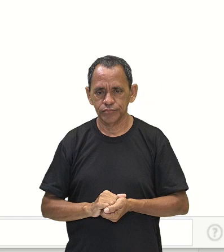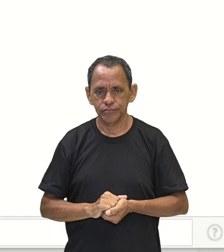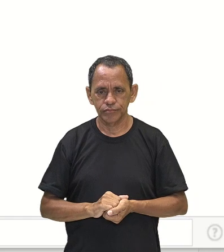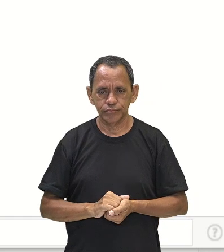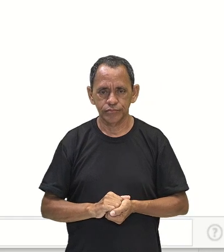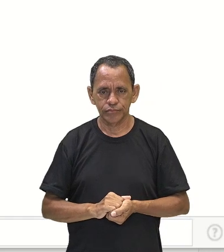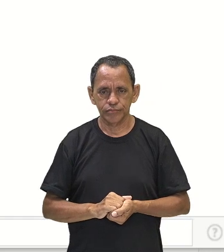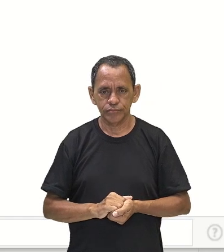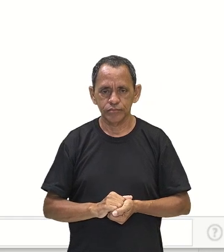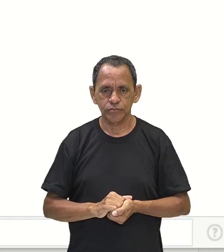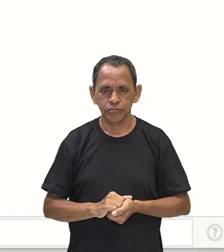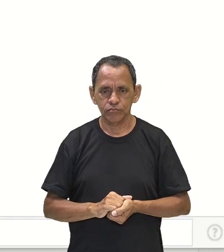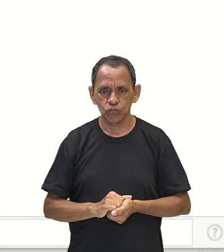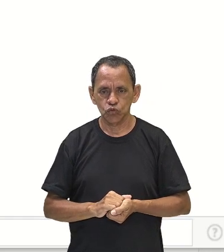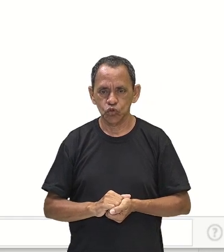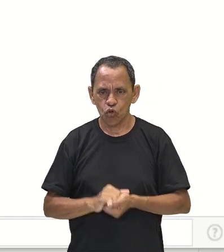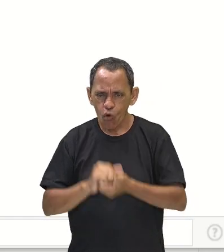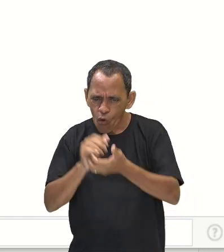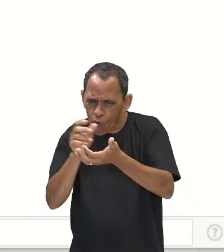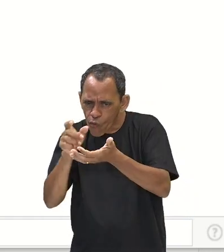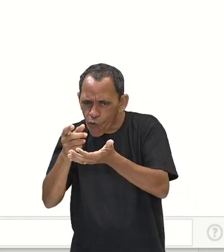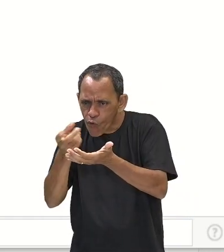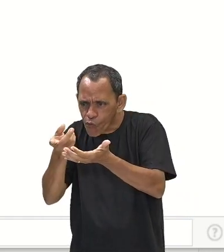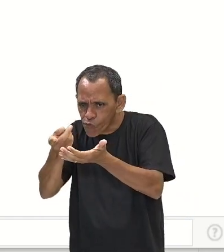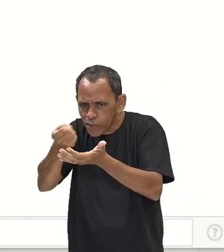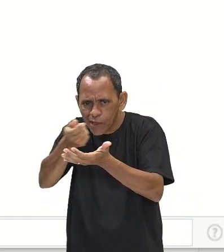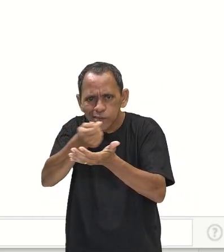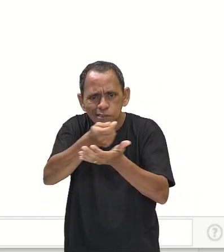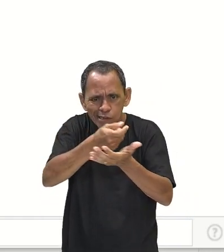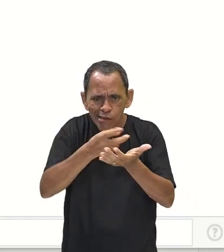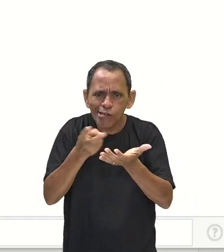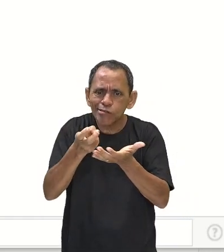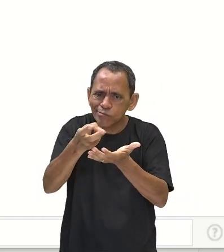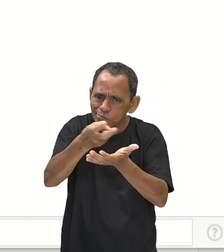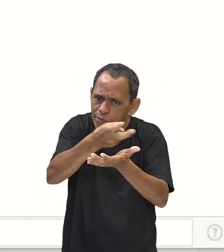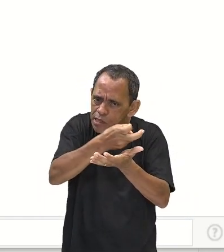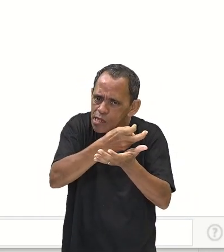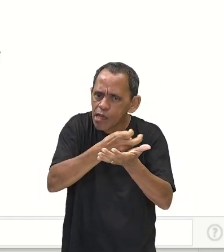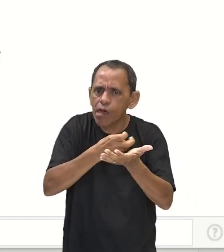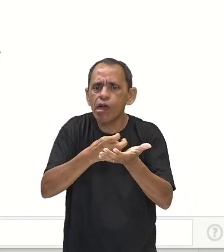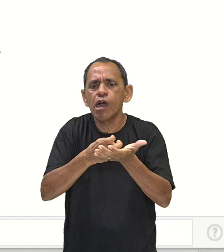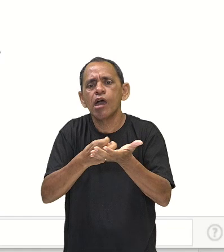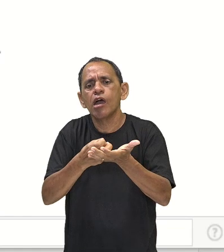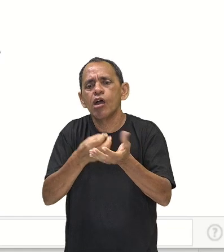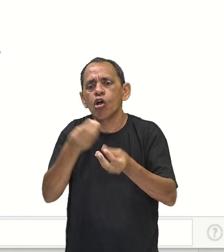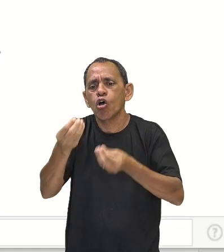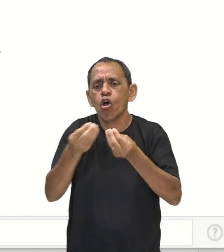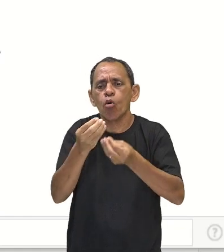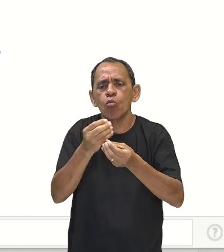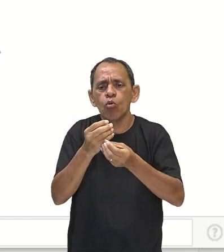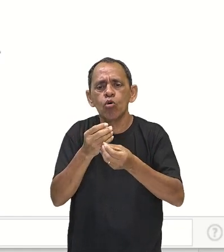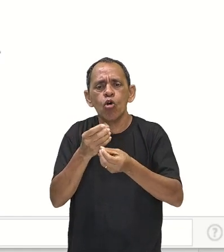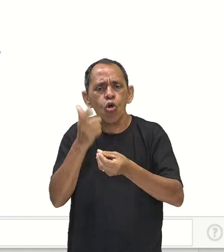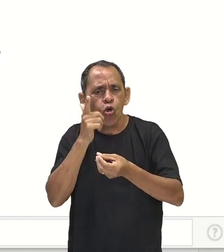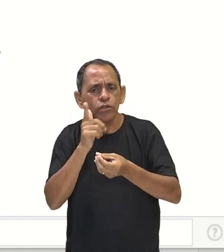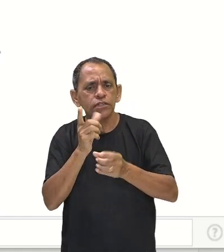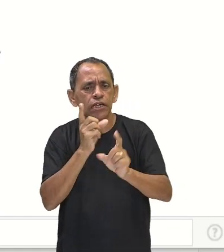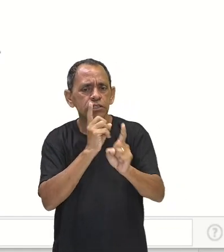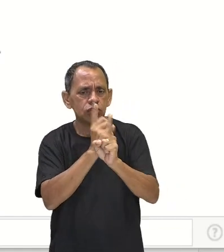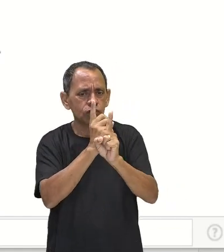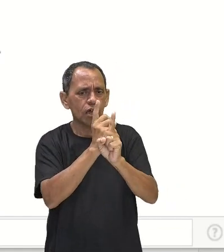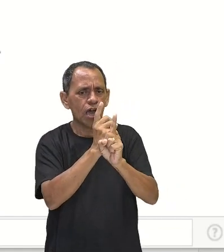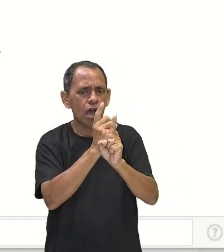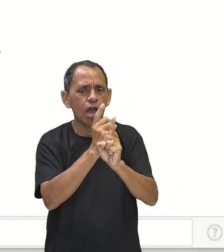O formato dele, né? Se você conseguir identificar aí o número de vértices que tem o